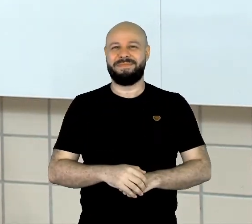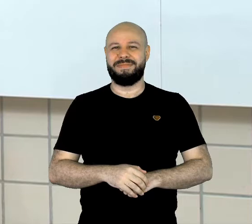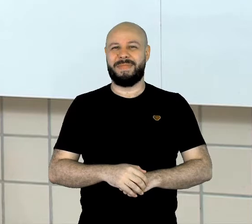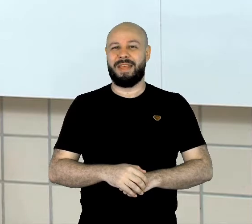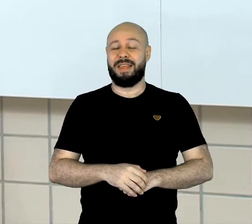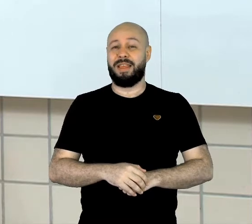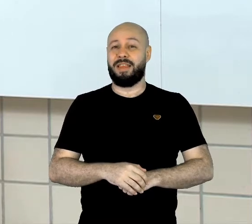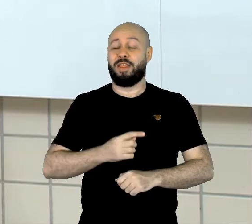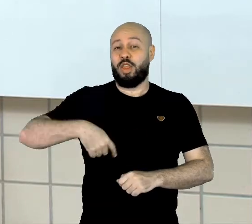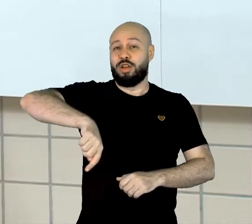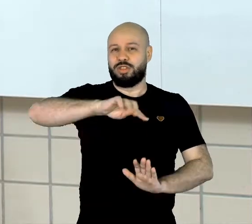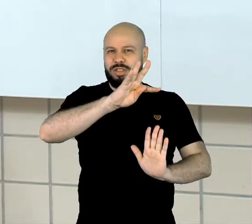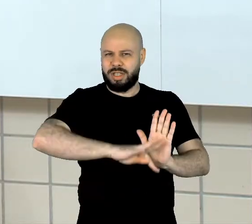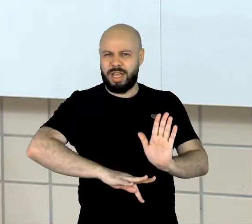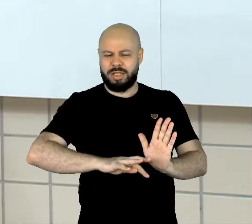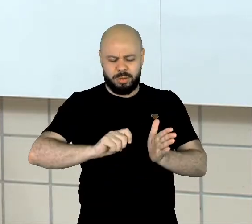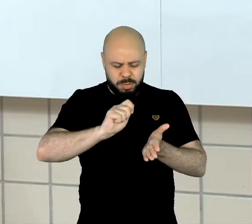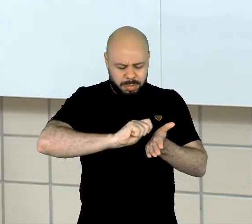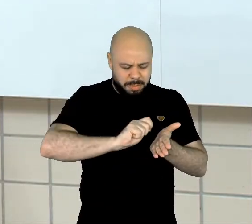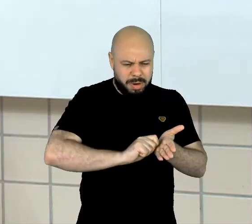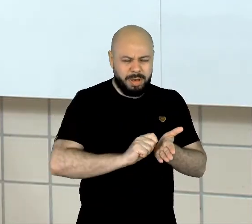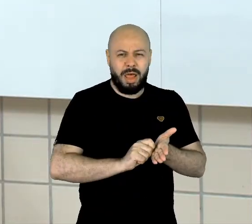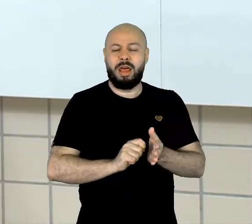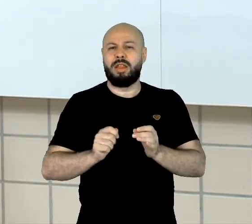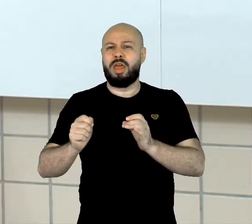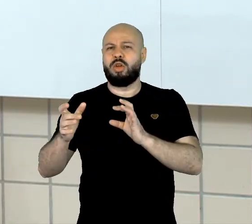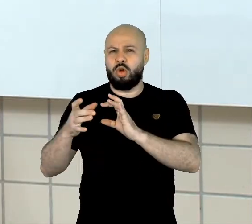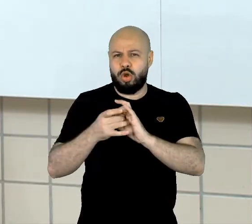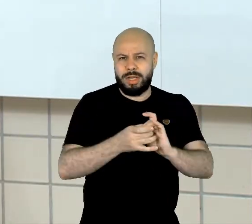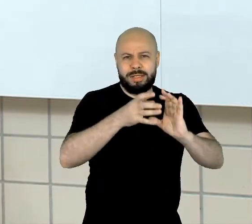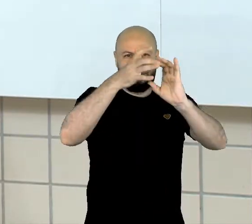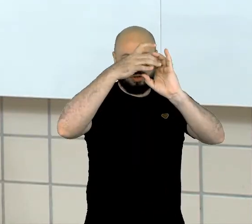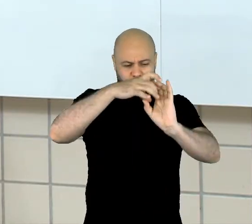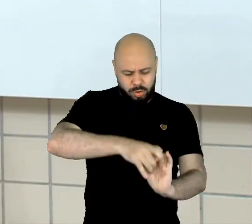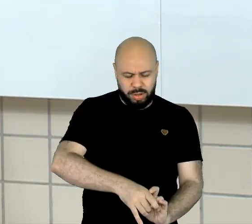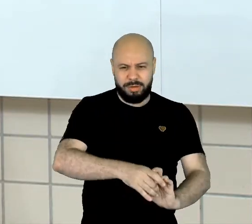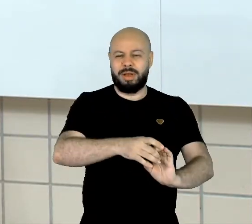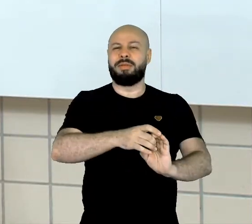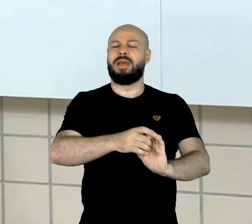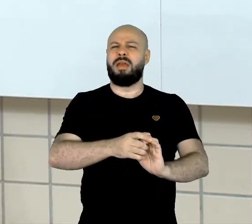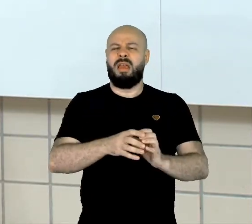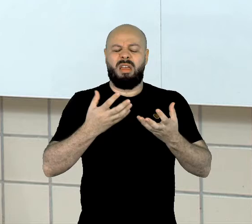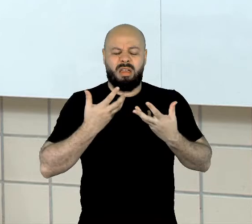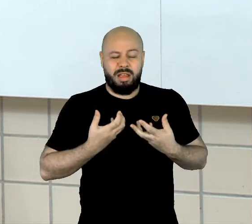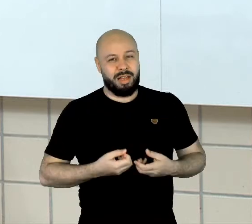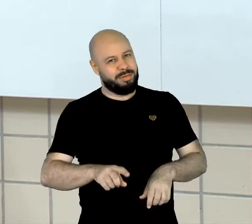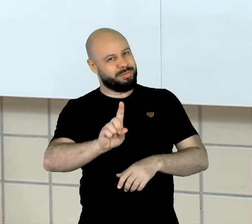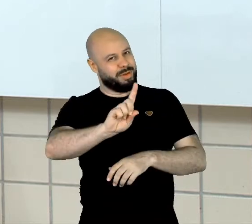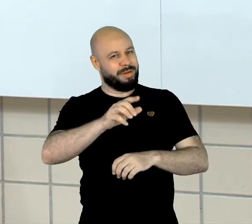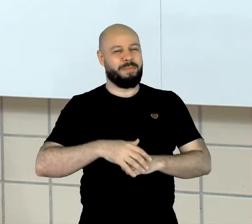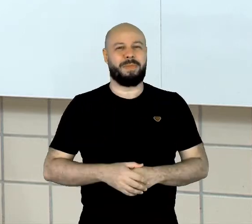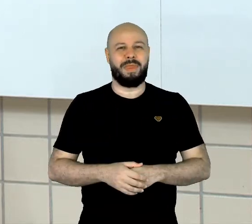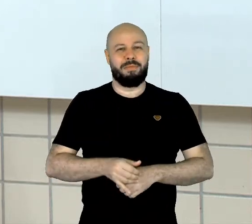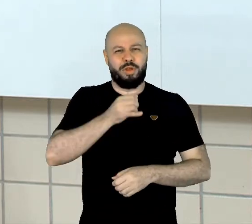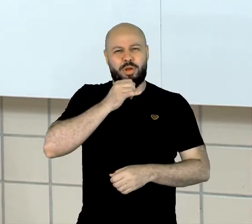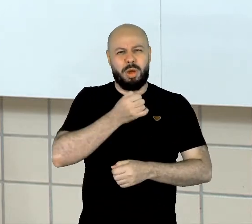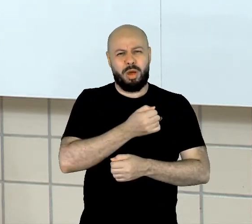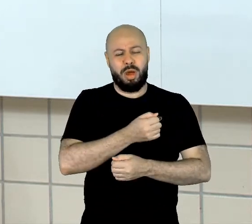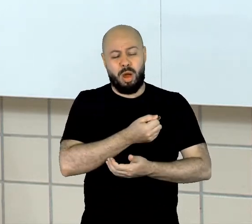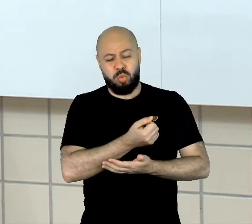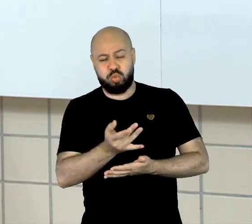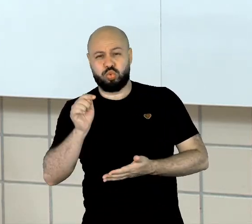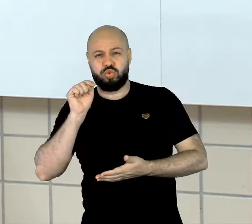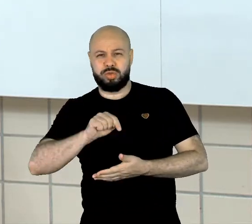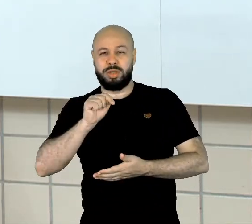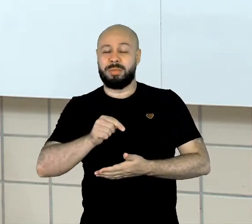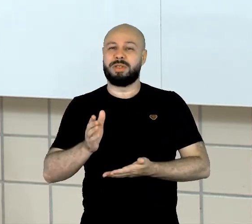nosso texto fique com coerência, com coesão e não fique cansativo? Nós vimos aí alguns exemplos de sinônimos.